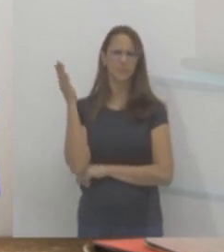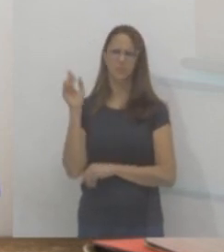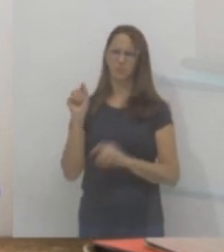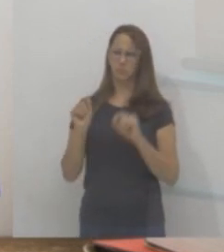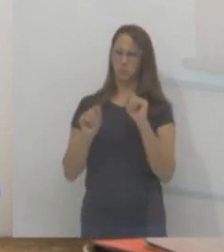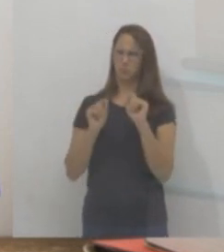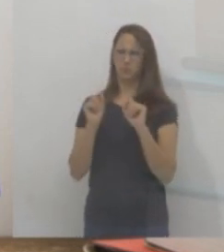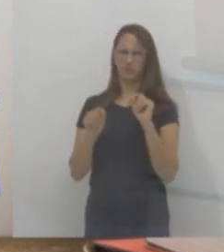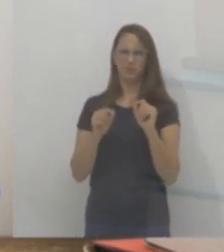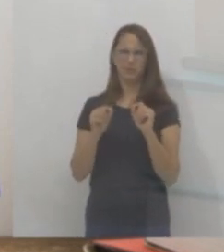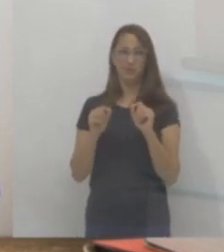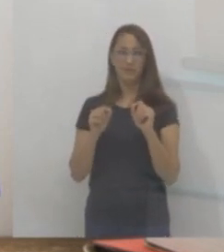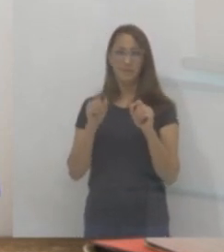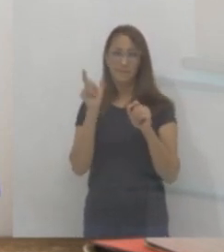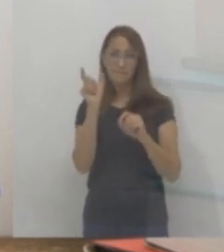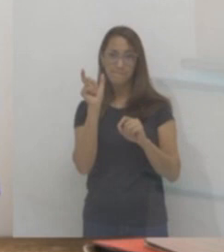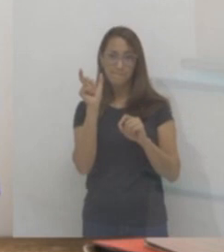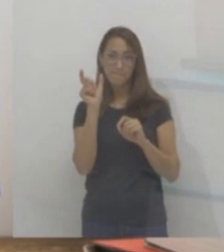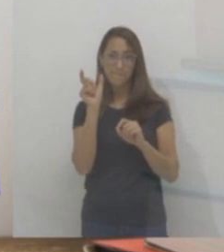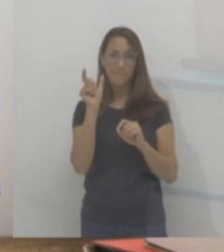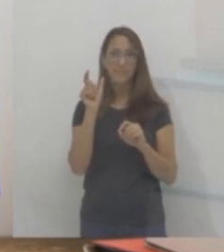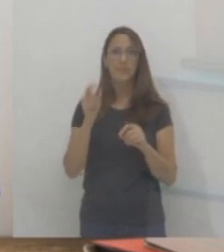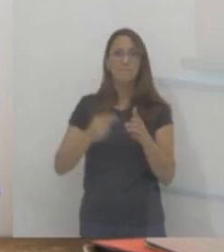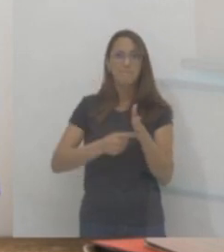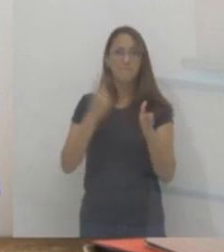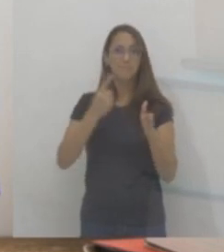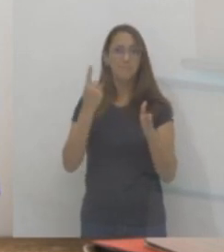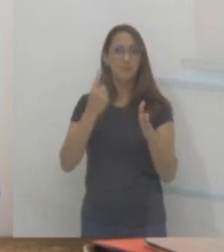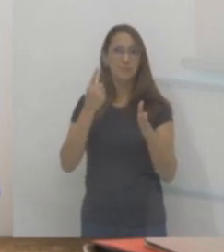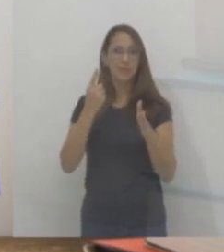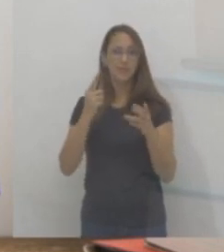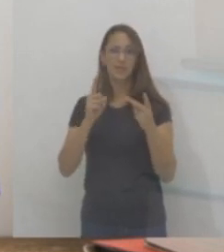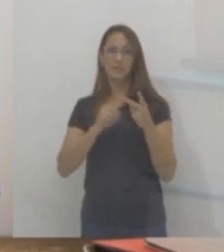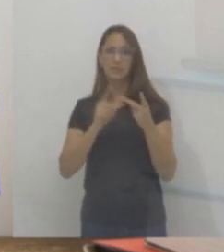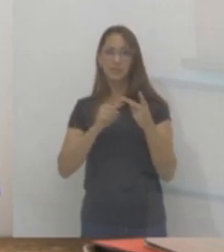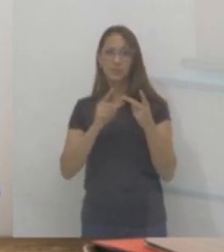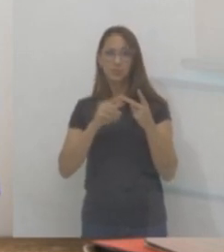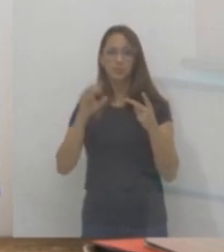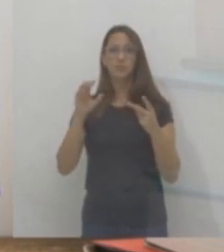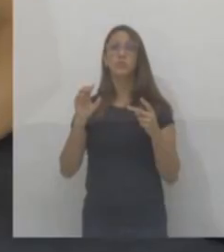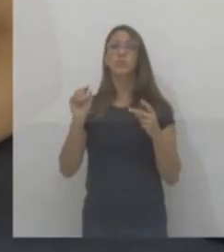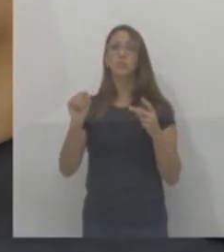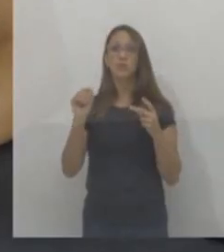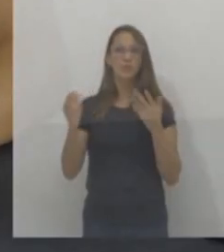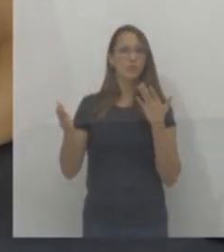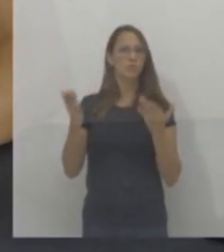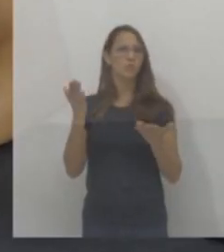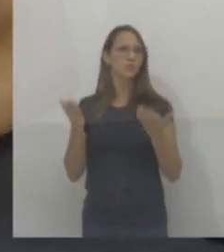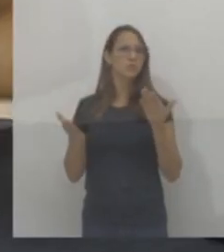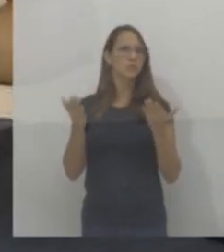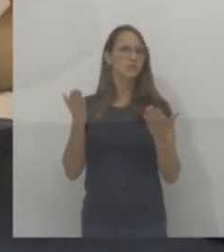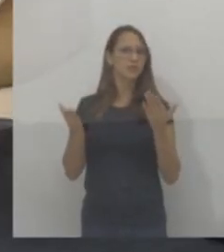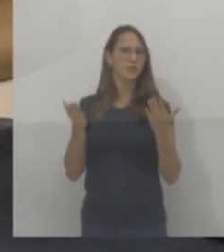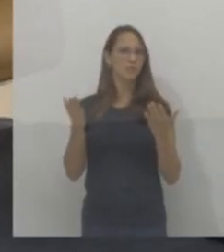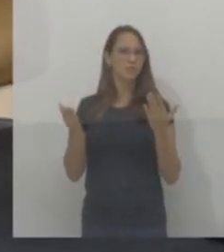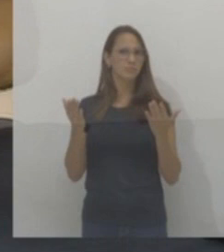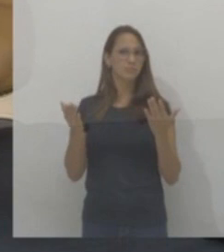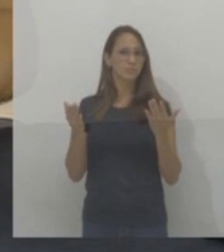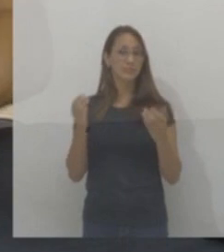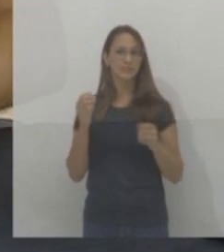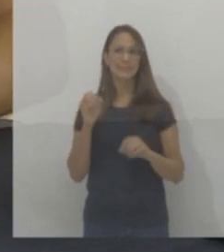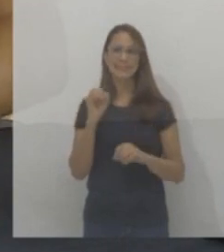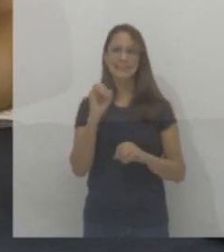que é isso aqui. A palavra first quer dizer primeira, conditional é conditional. Nós vamos trabalhar, tá? Como eu